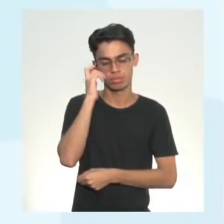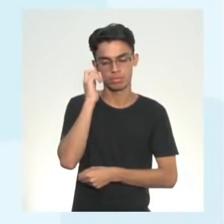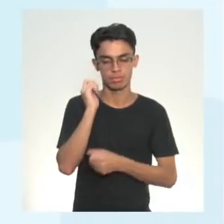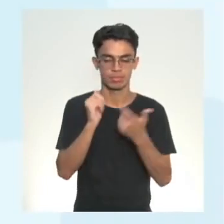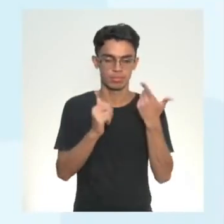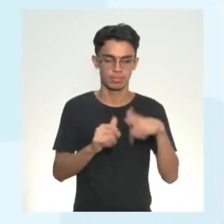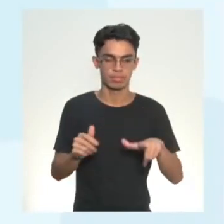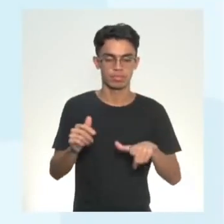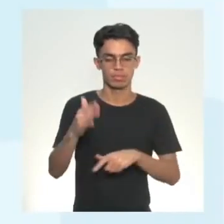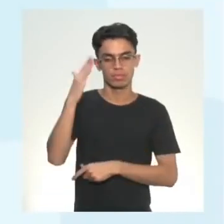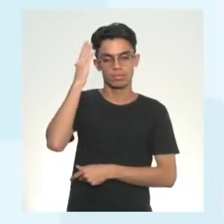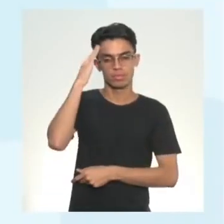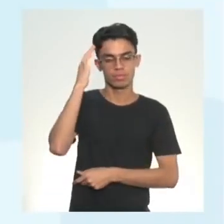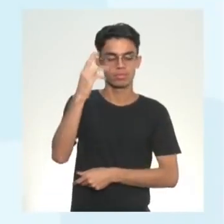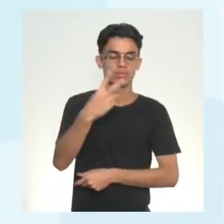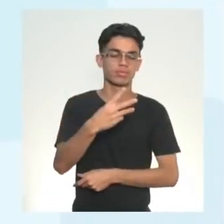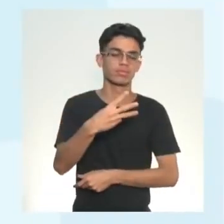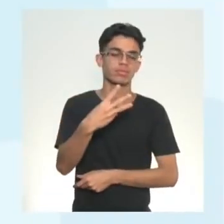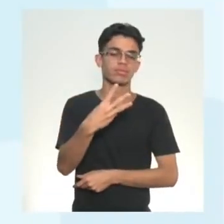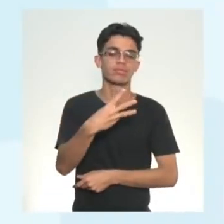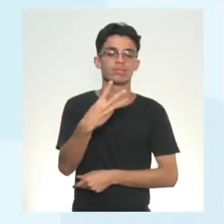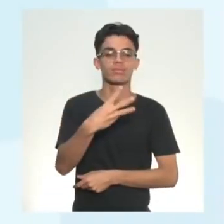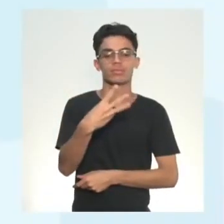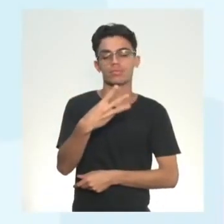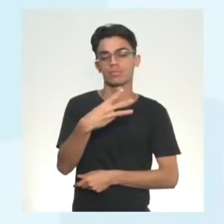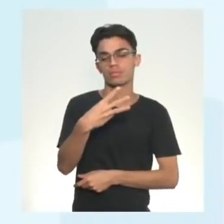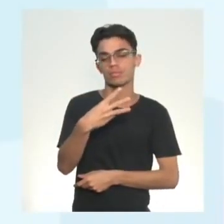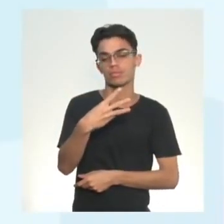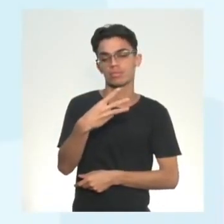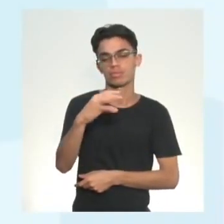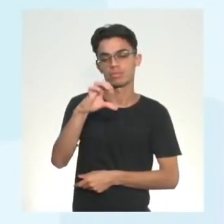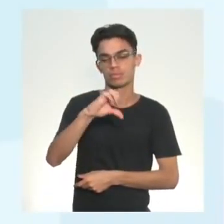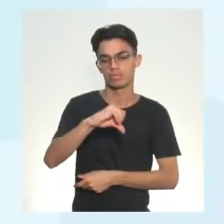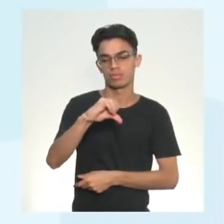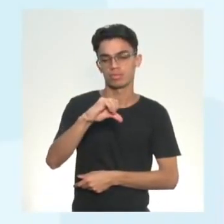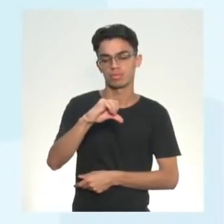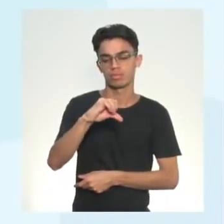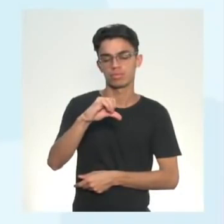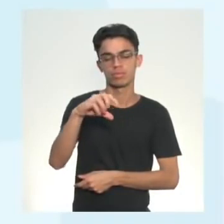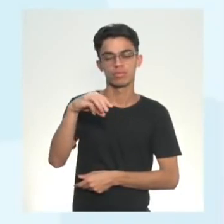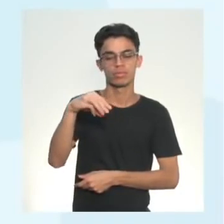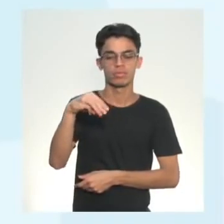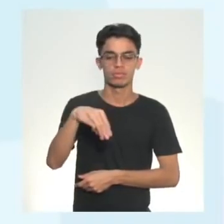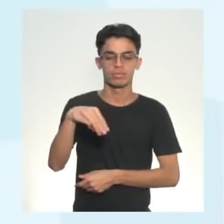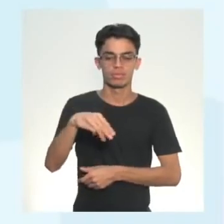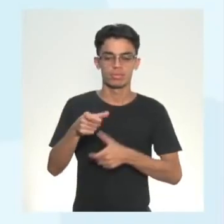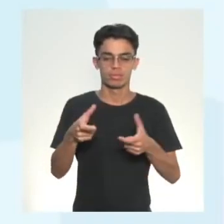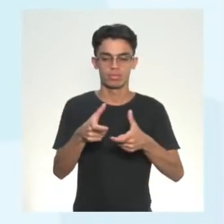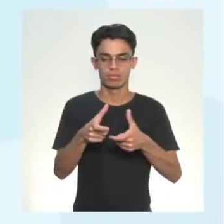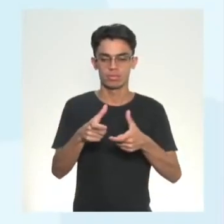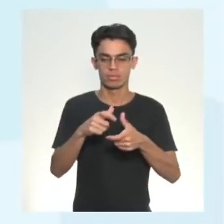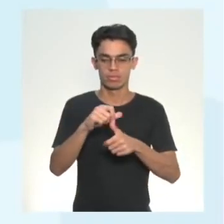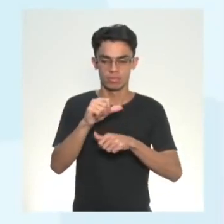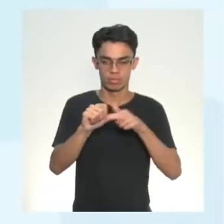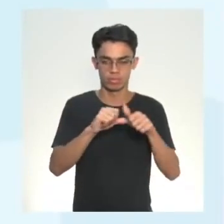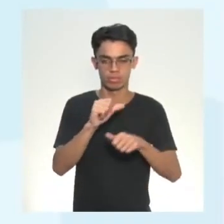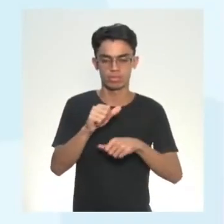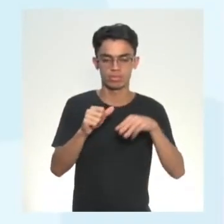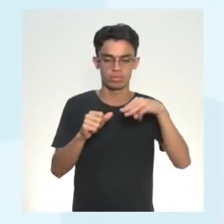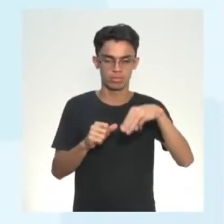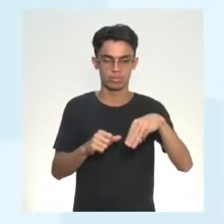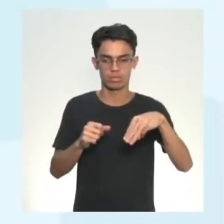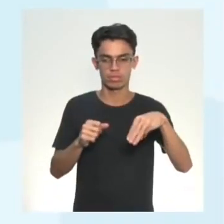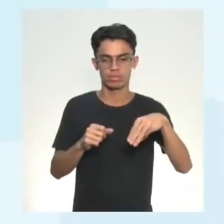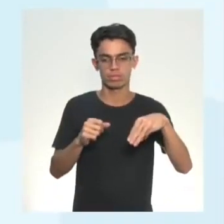novo, sei que o K é 3, o maior é 9, quero descobrir o menor. Então, vamos trocar?